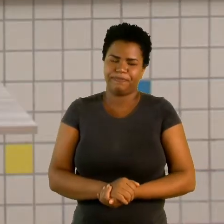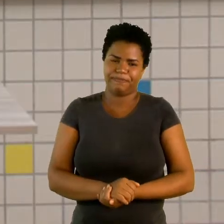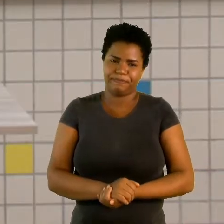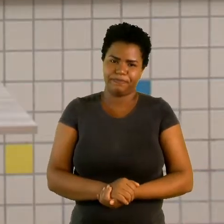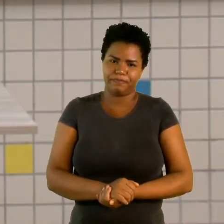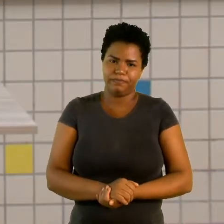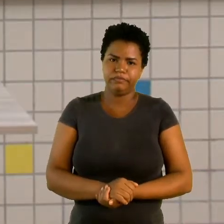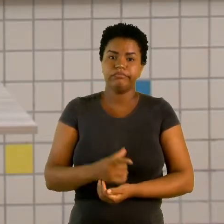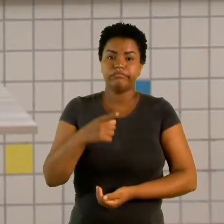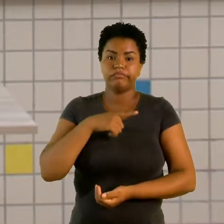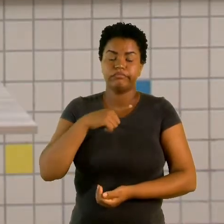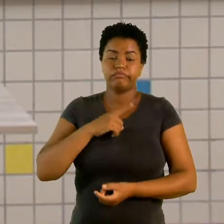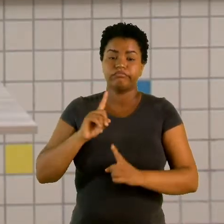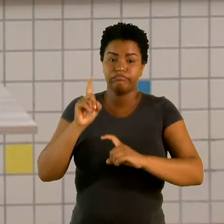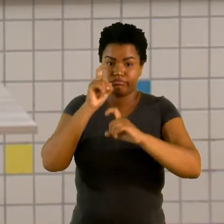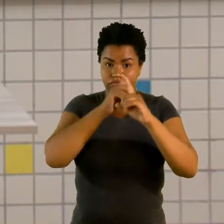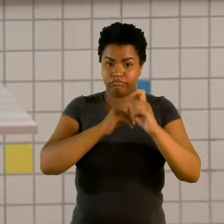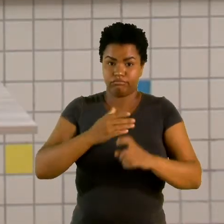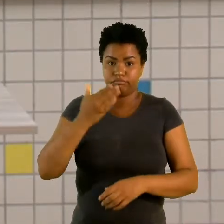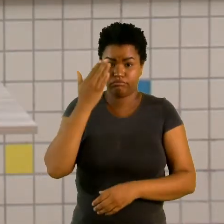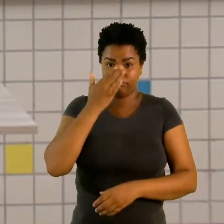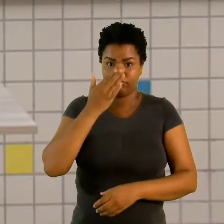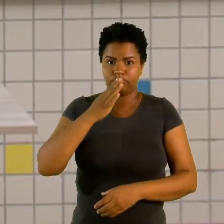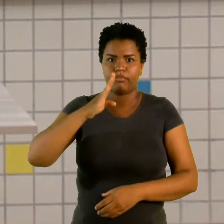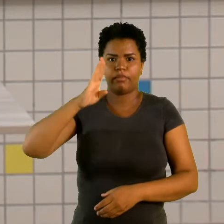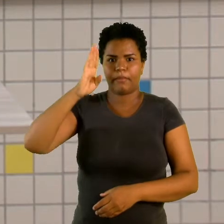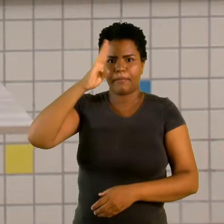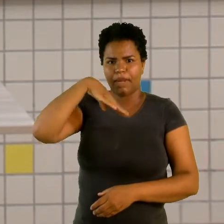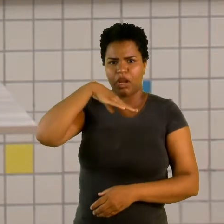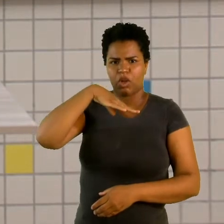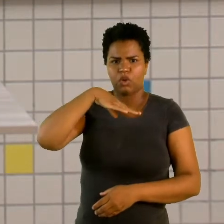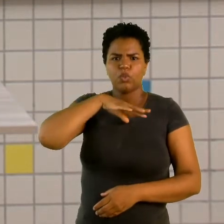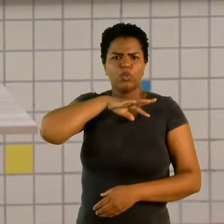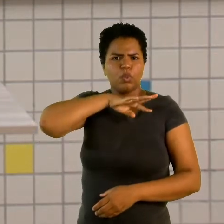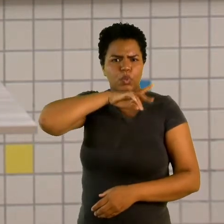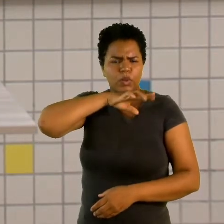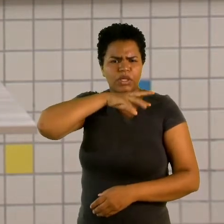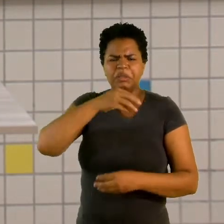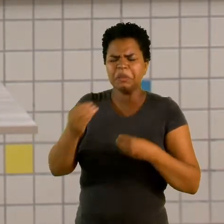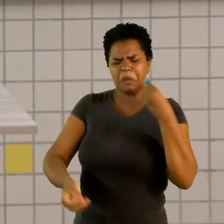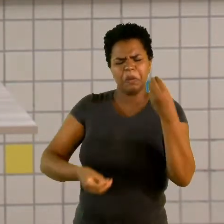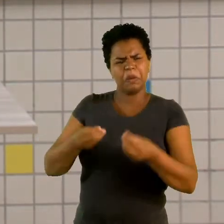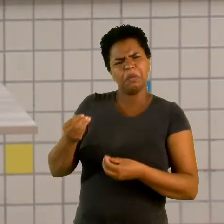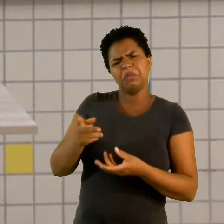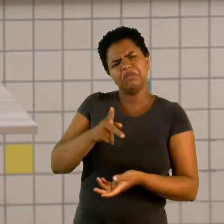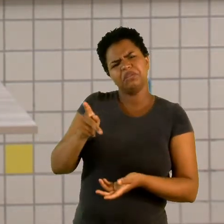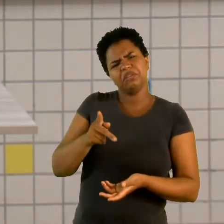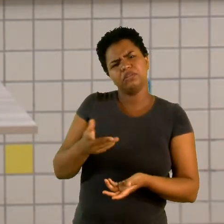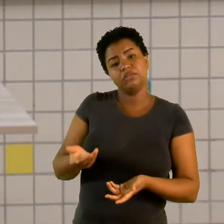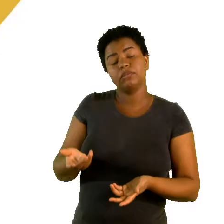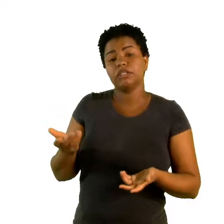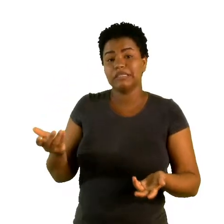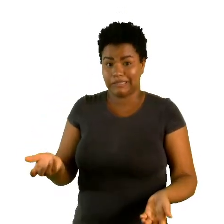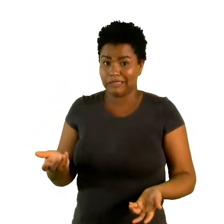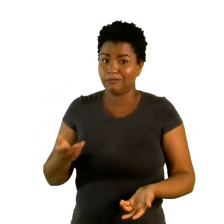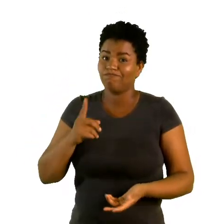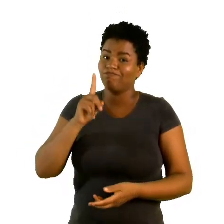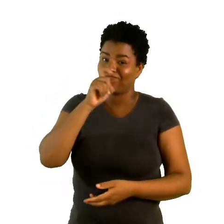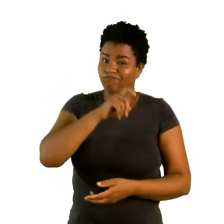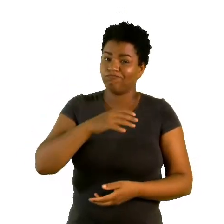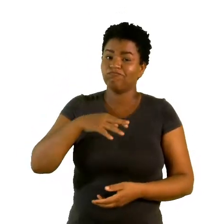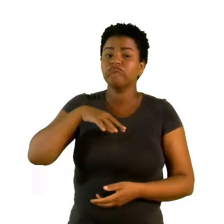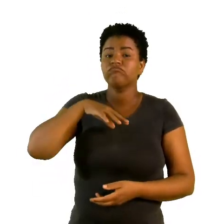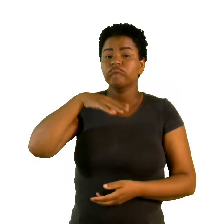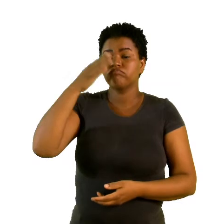Existem micro-organismos maus. Como assim, professora? Os micro-organismos